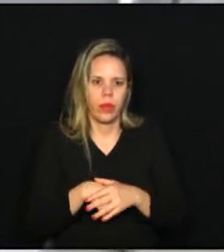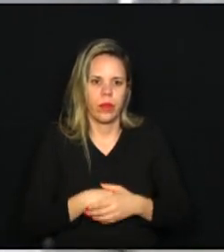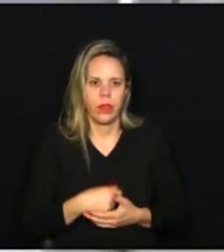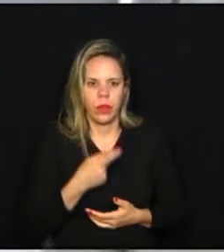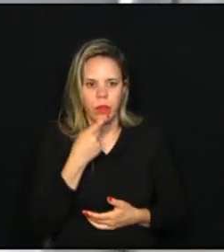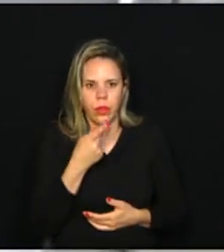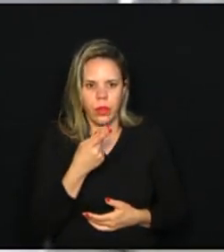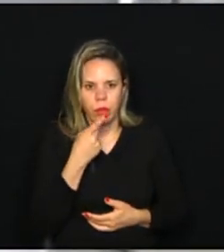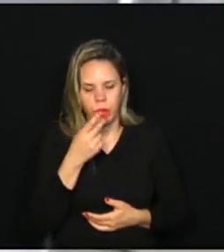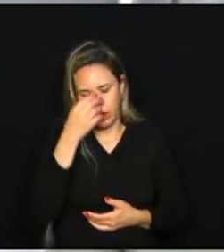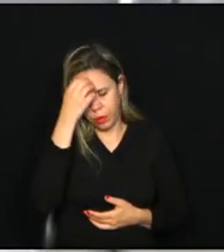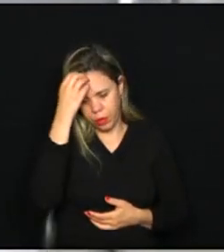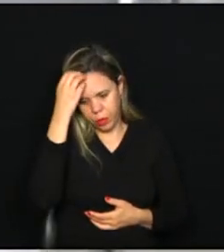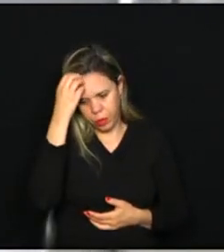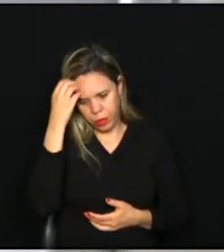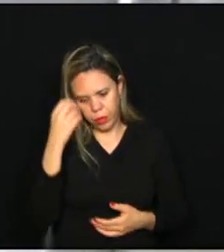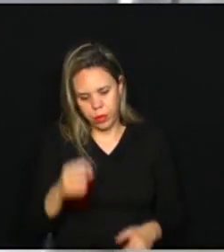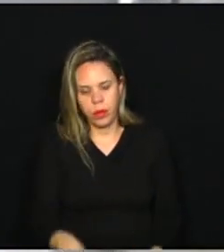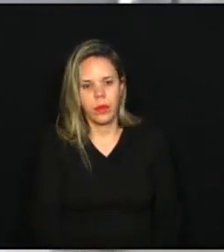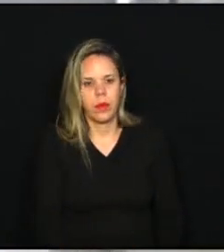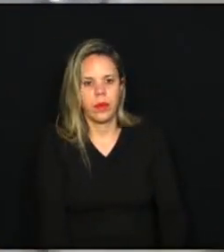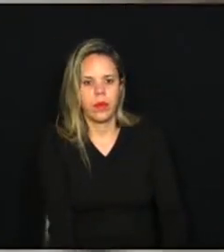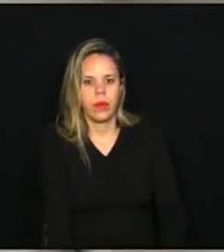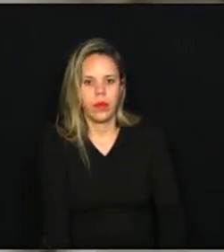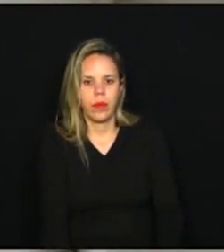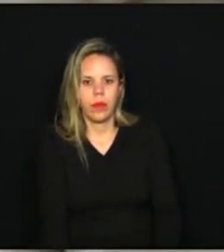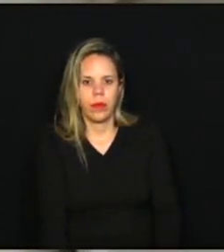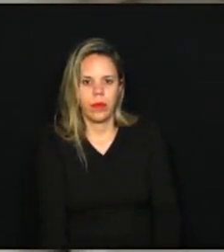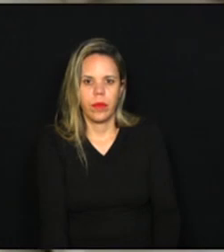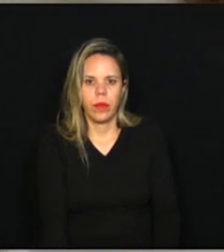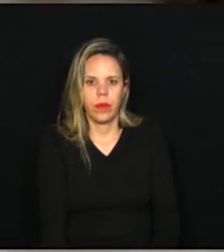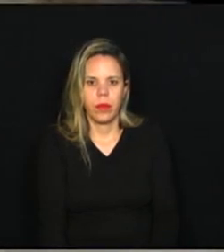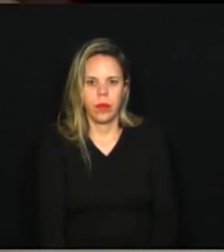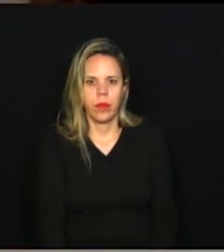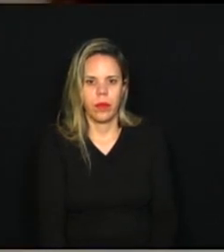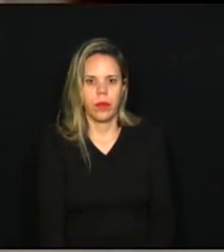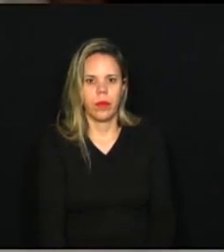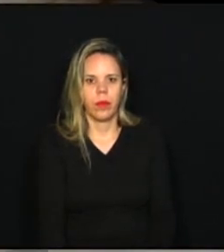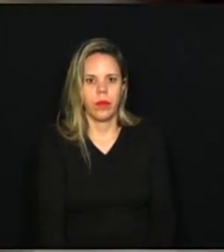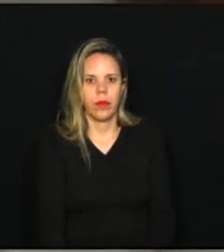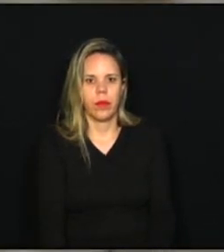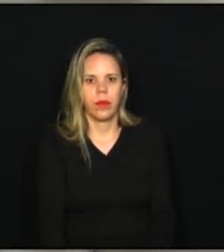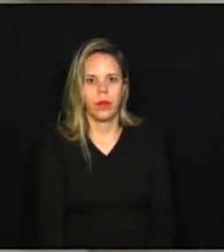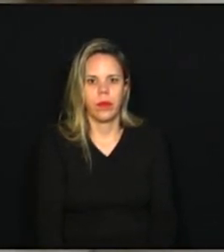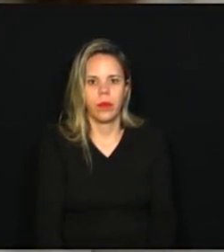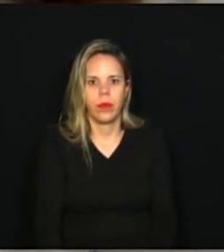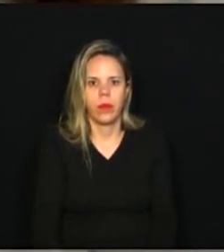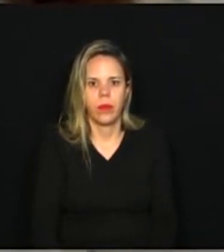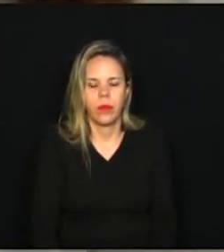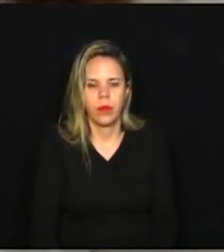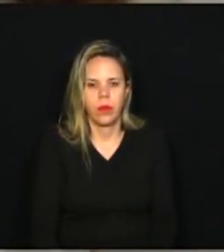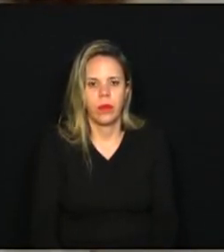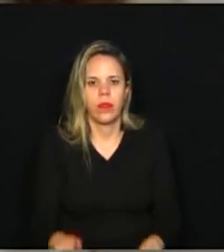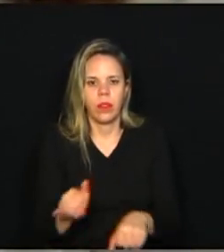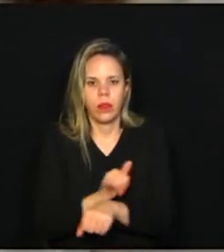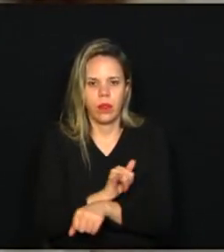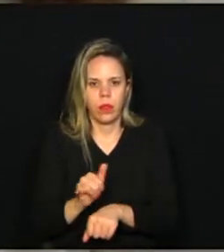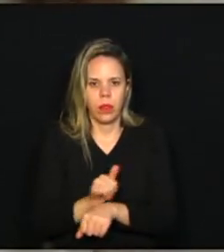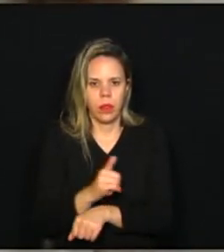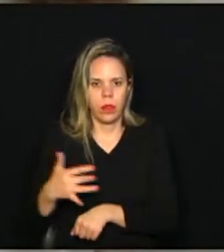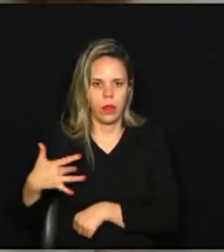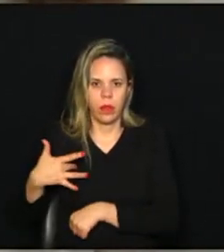mais dele. Não sei se você quer completar. Eu acho que o que a gente pode discutir aqui que são as estratégias de saúde